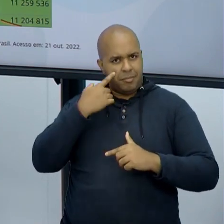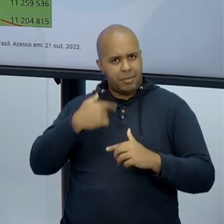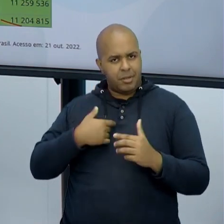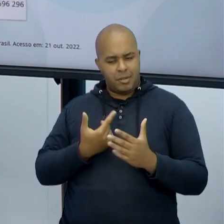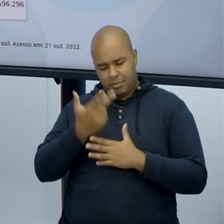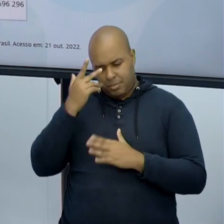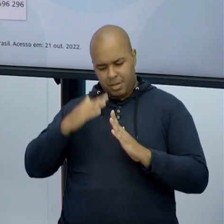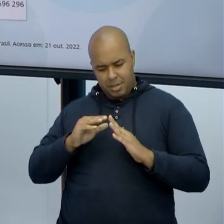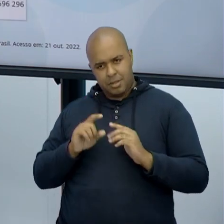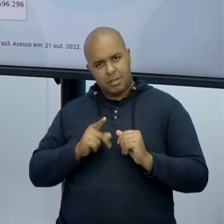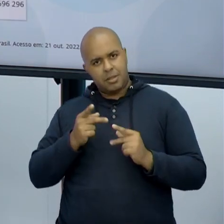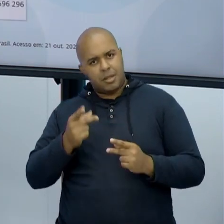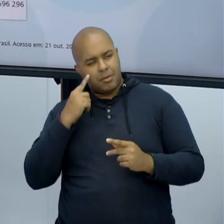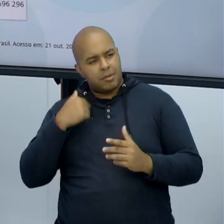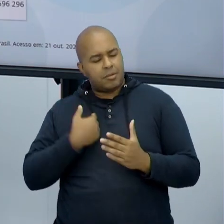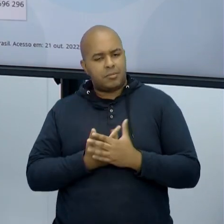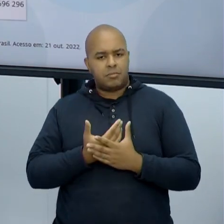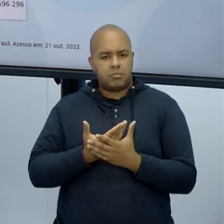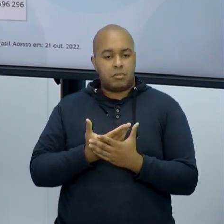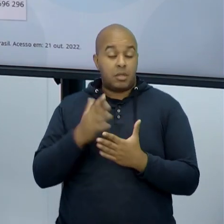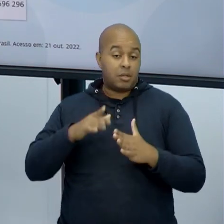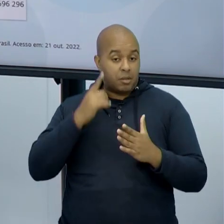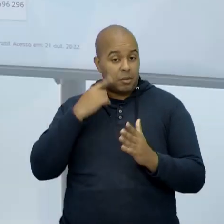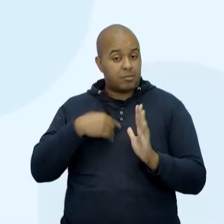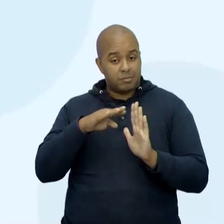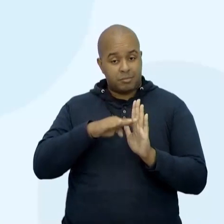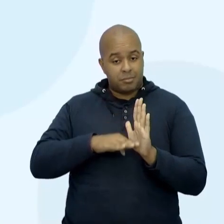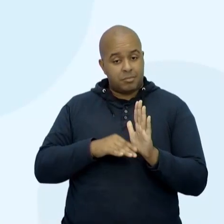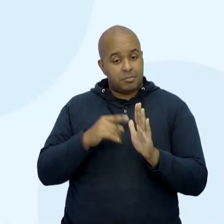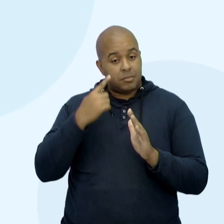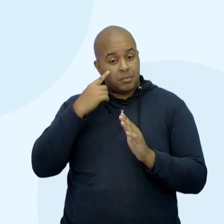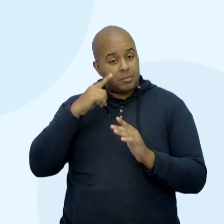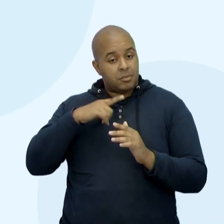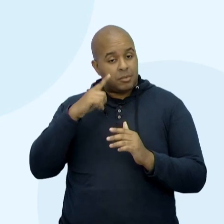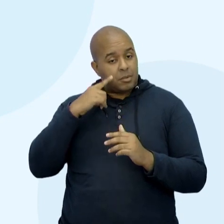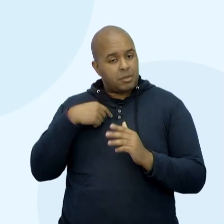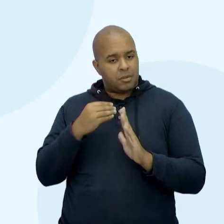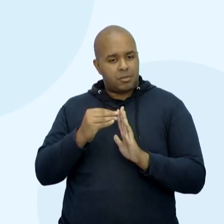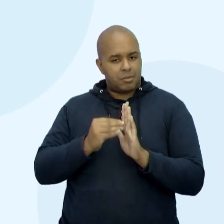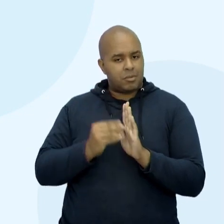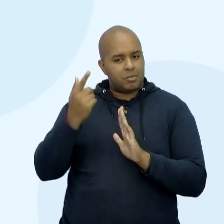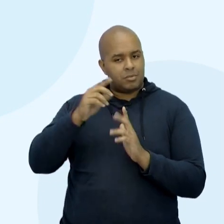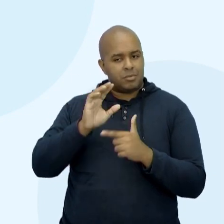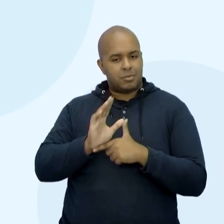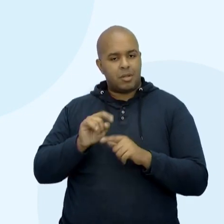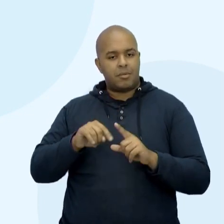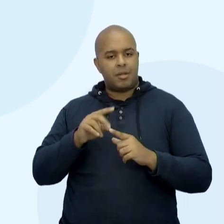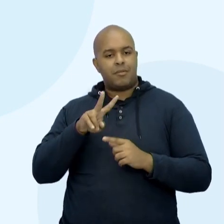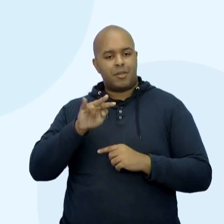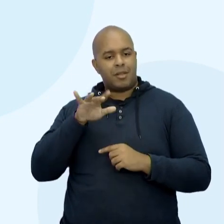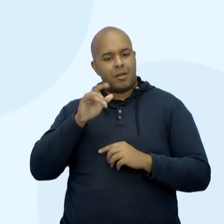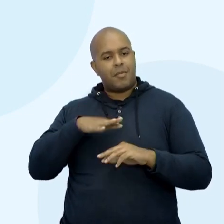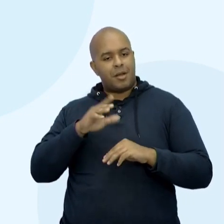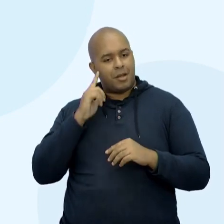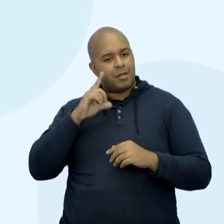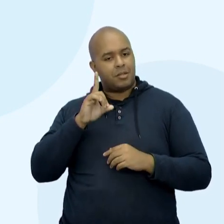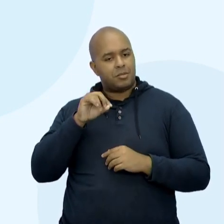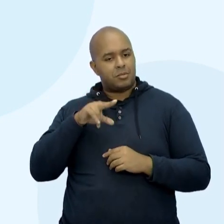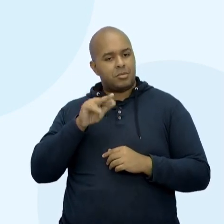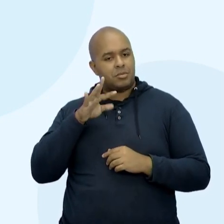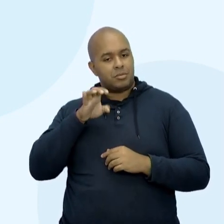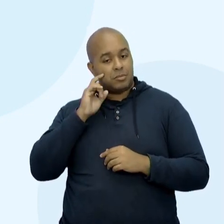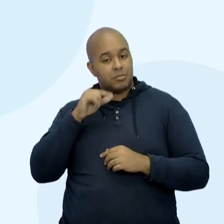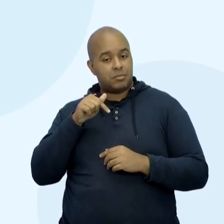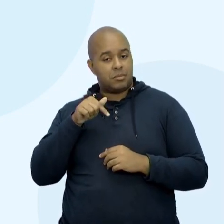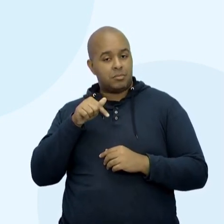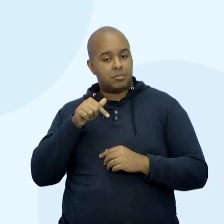assistir. Pensar sobre isso. Aí o complemento da lista, né? Olha só, tem os demais filmes, mais Vingadores, Dona Flor lá de